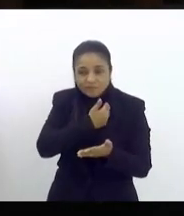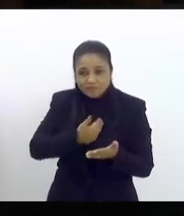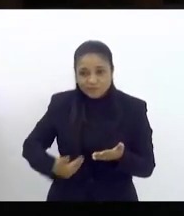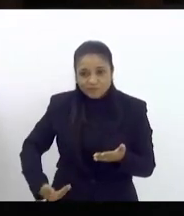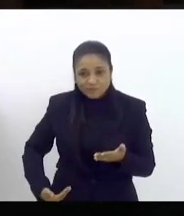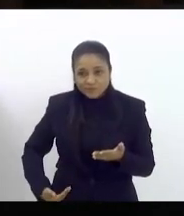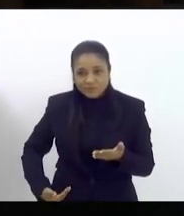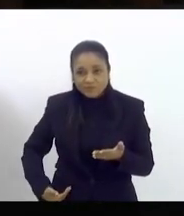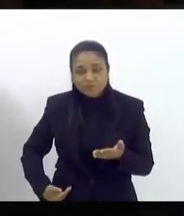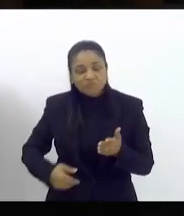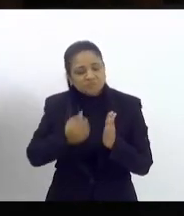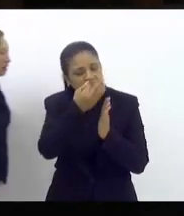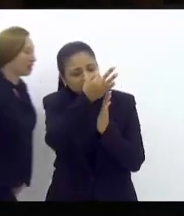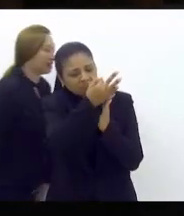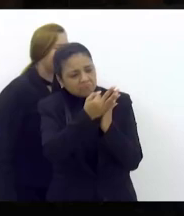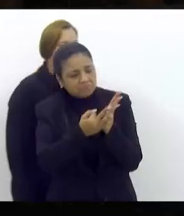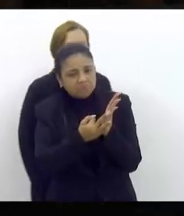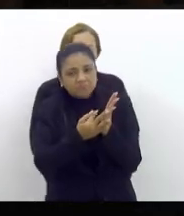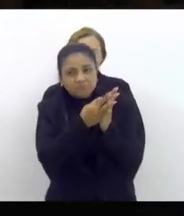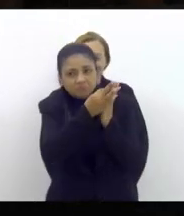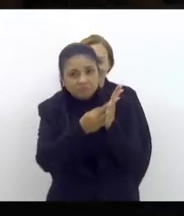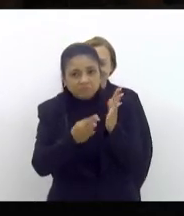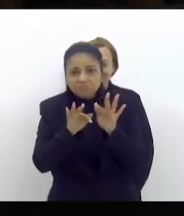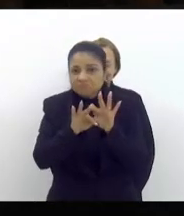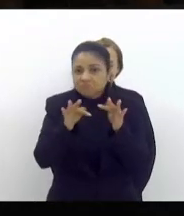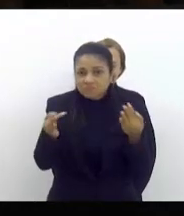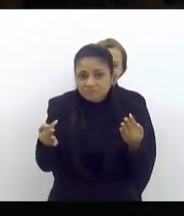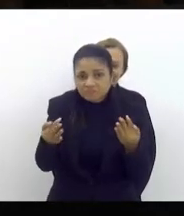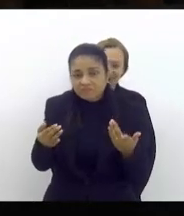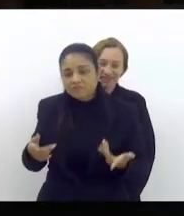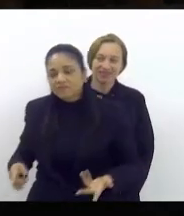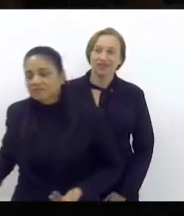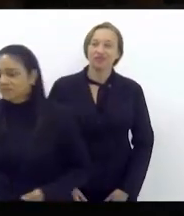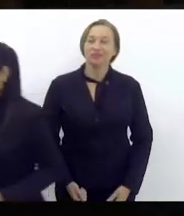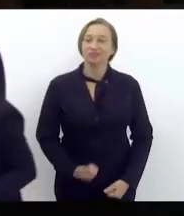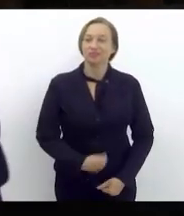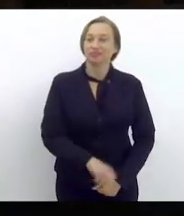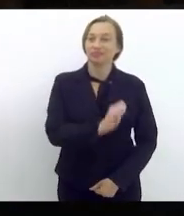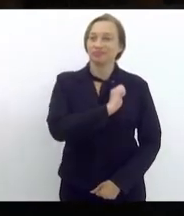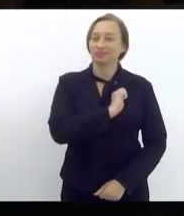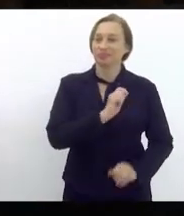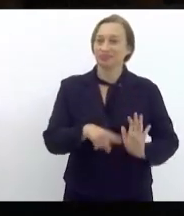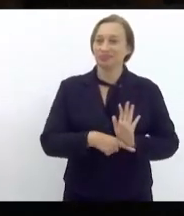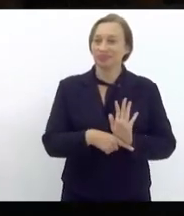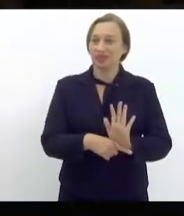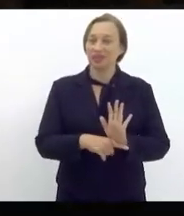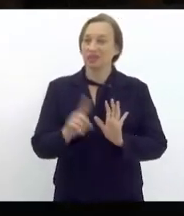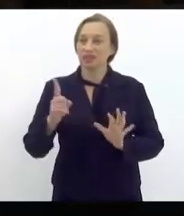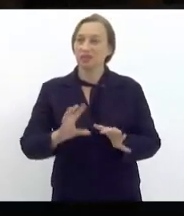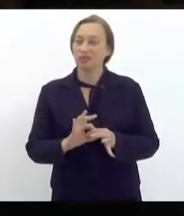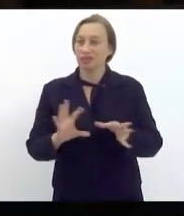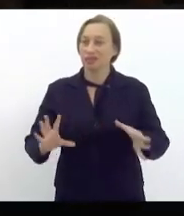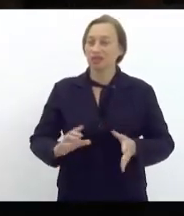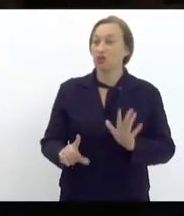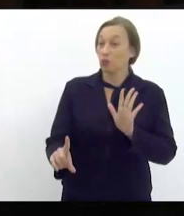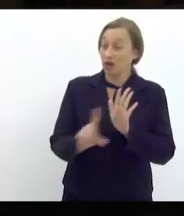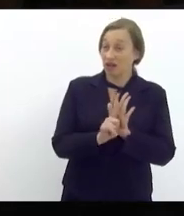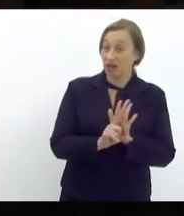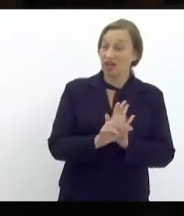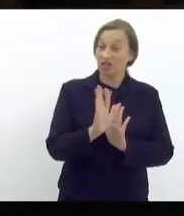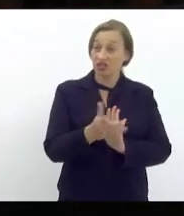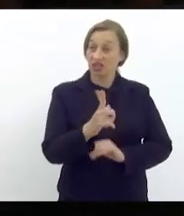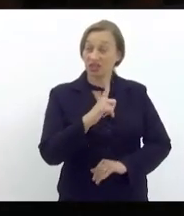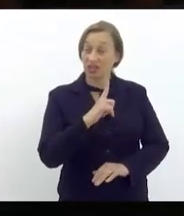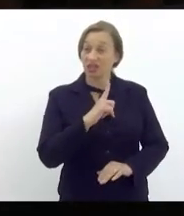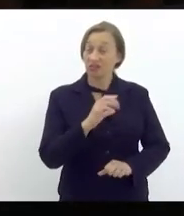simples em seu texto pois hoje temos um regime de recuperação fiscal que não permite que uma lei que já existe no